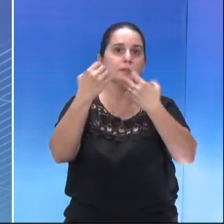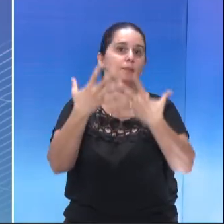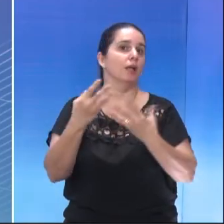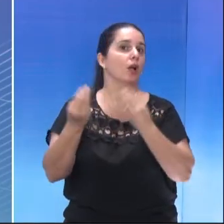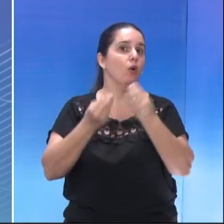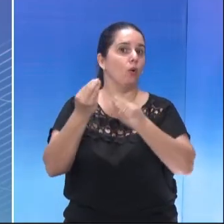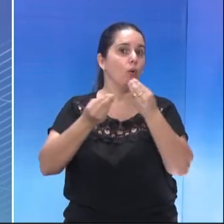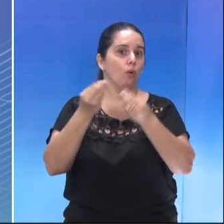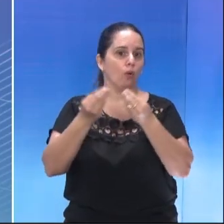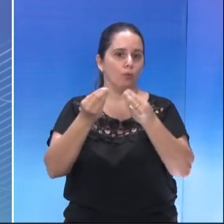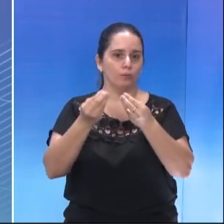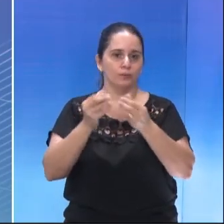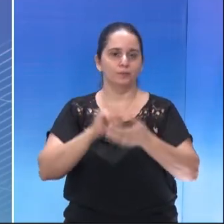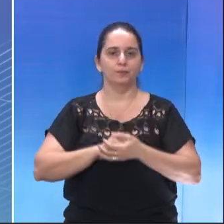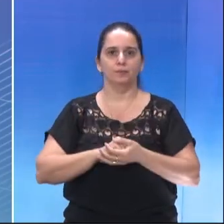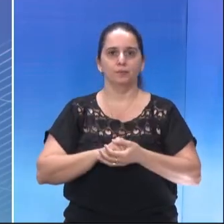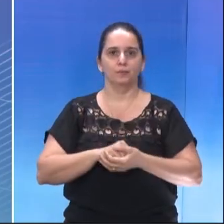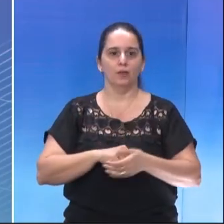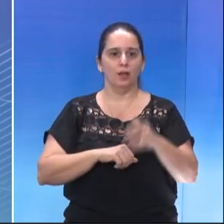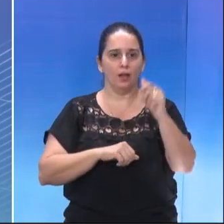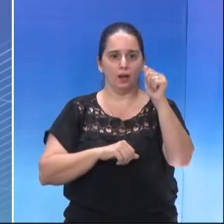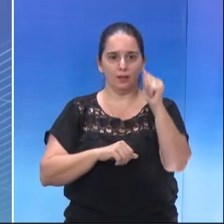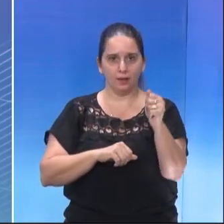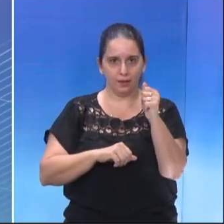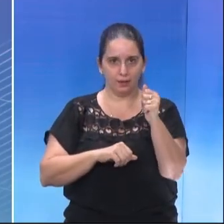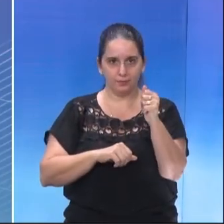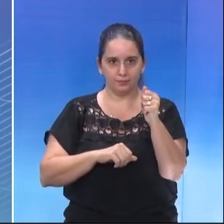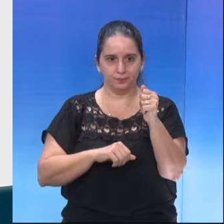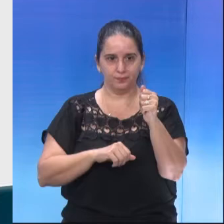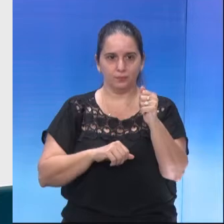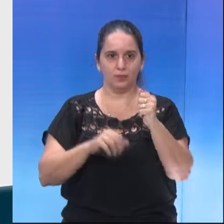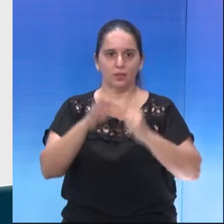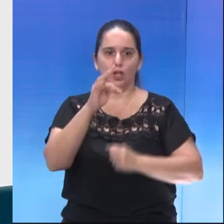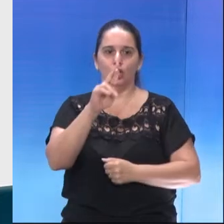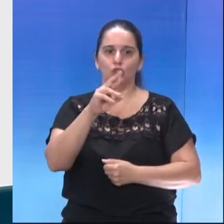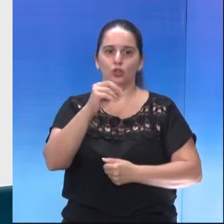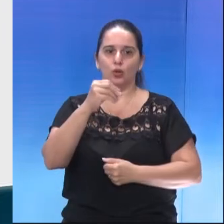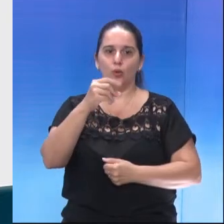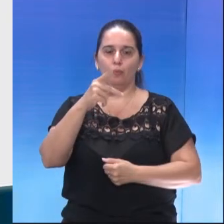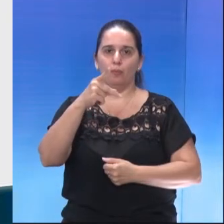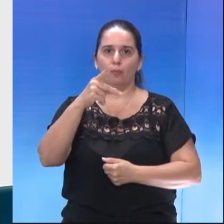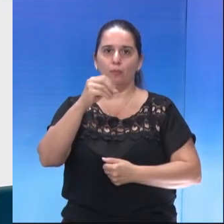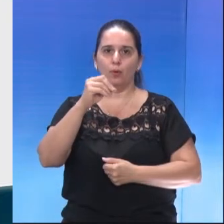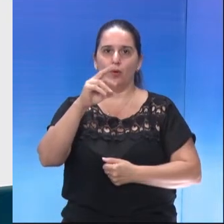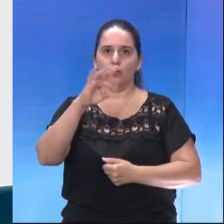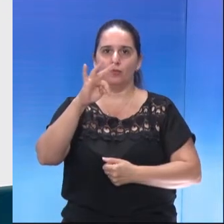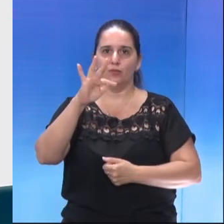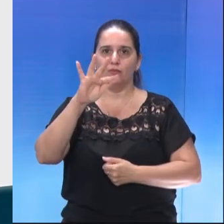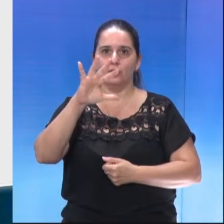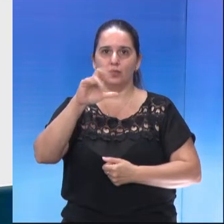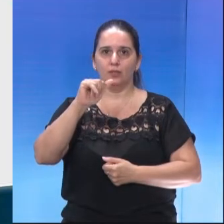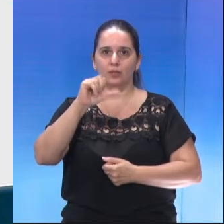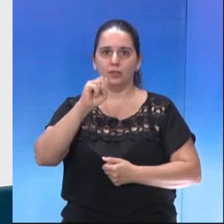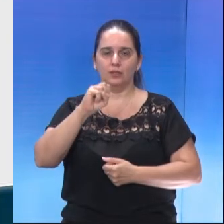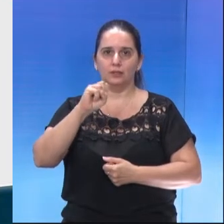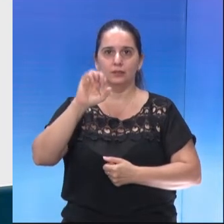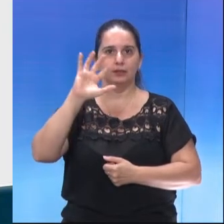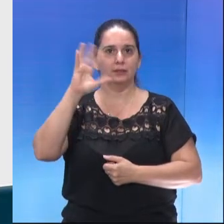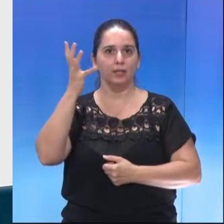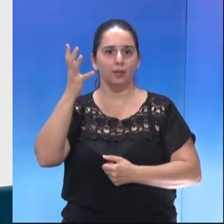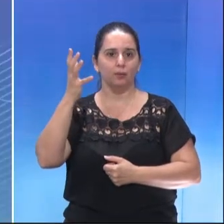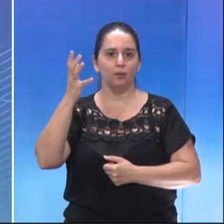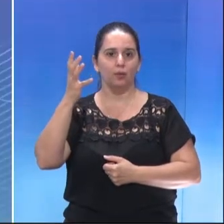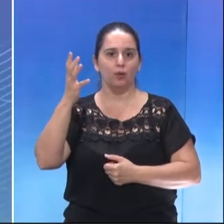vegetais. Vamos analisar cada uma delas aqui. A letra A está dizendo o seguinte: topófilas e clima tropical. Quando a